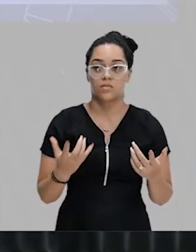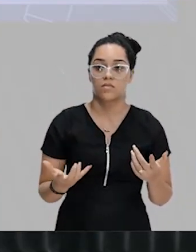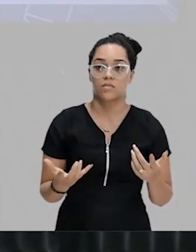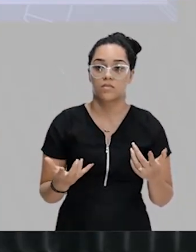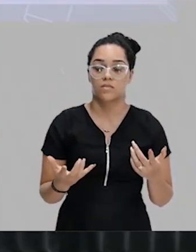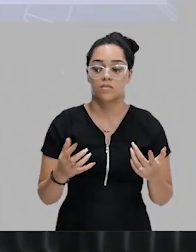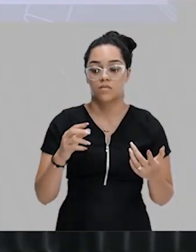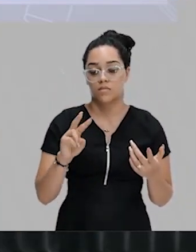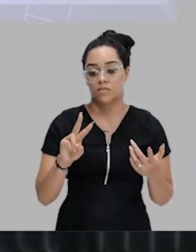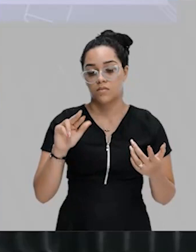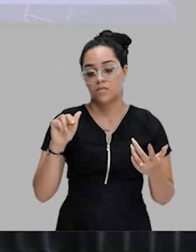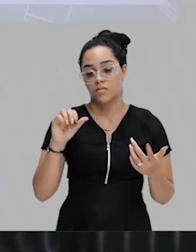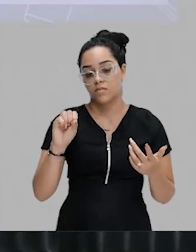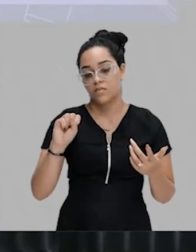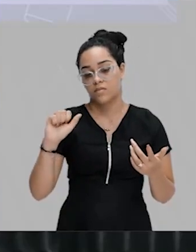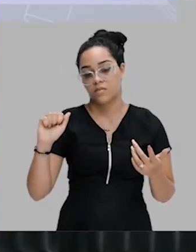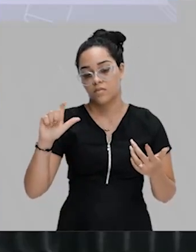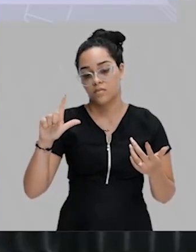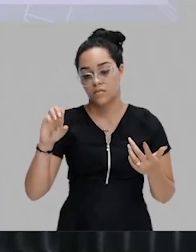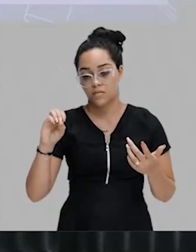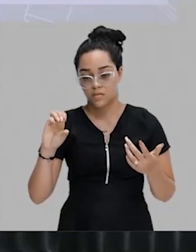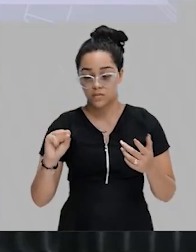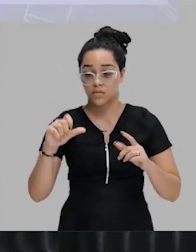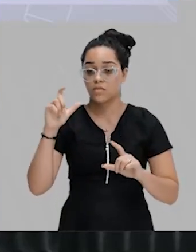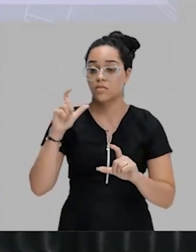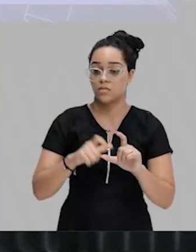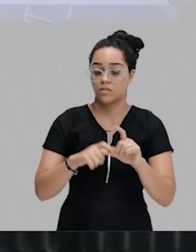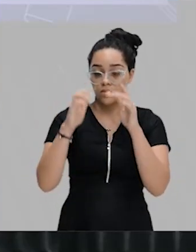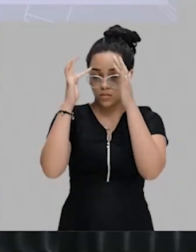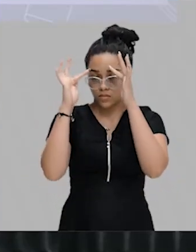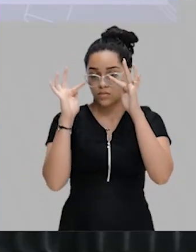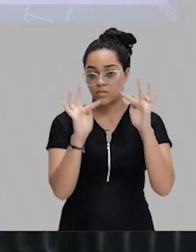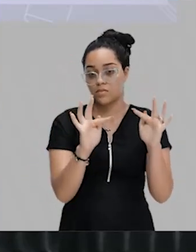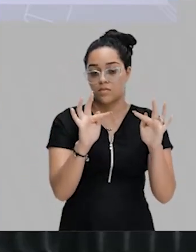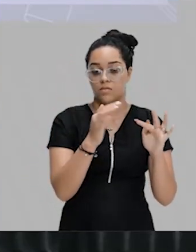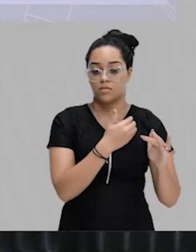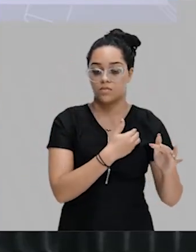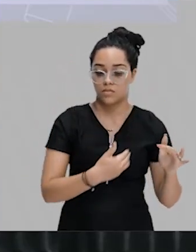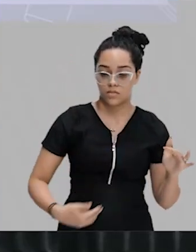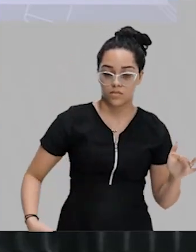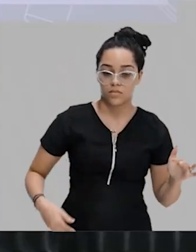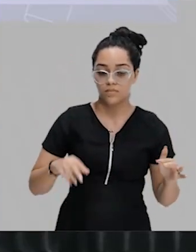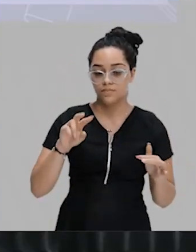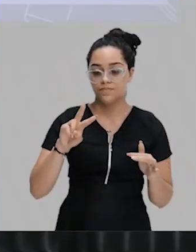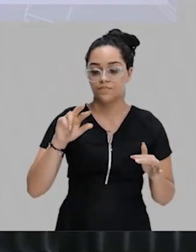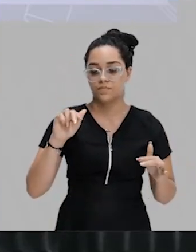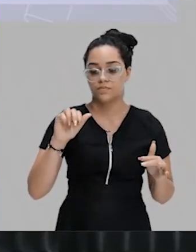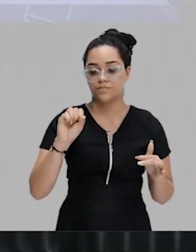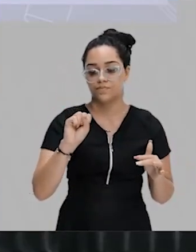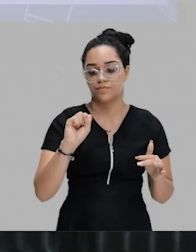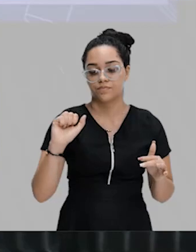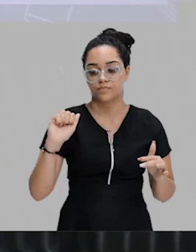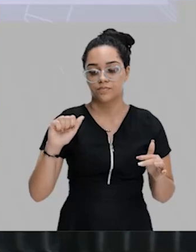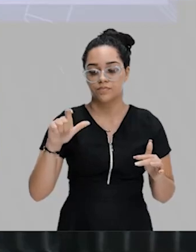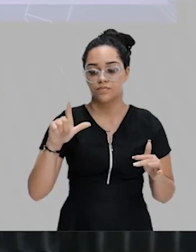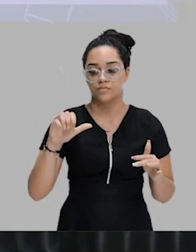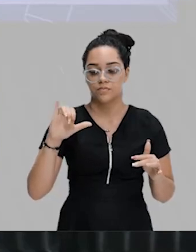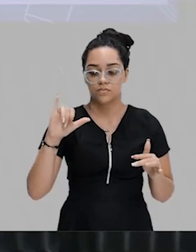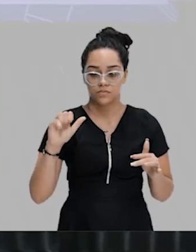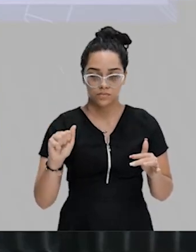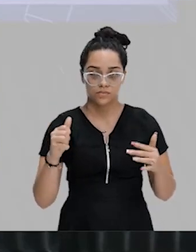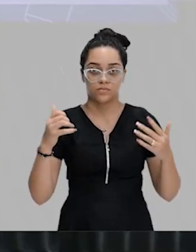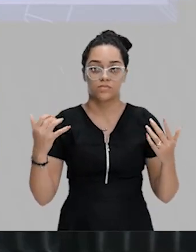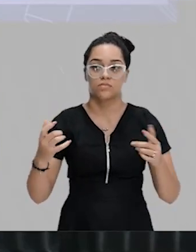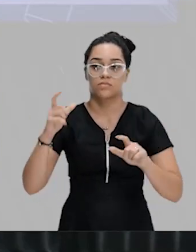seus vassalos. Dependiam da fidelidade da nobreza vassálica. Então eles exerciam, acima de